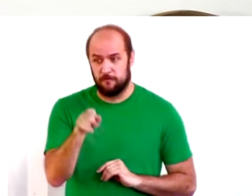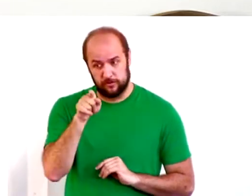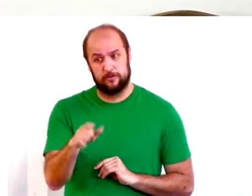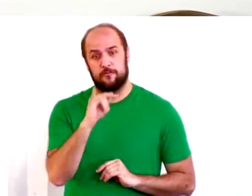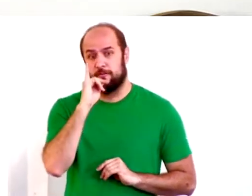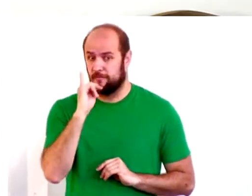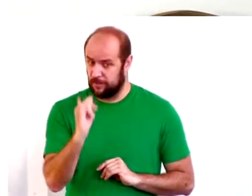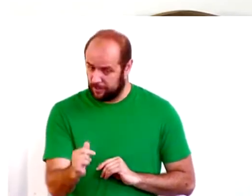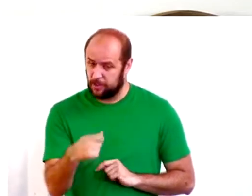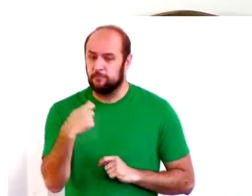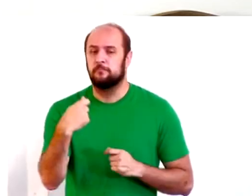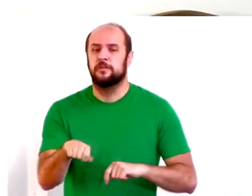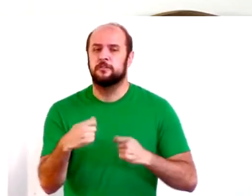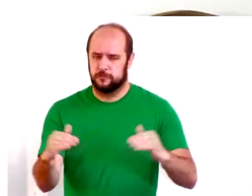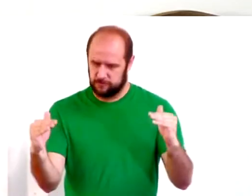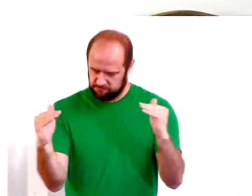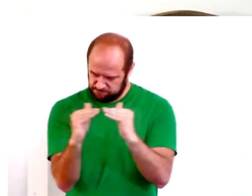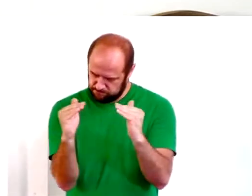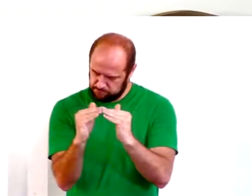palavra, cumpra.